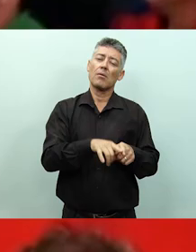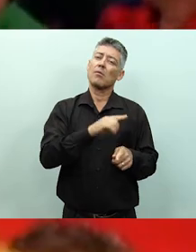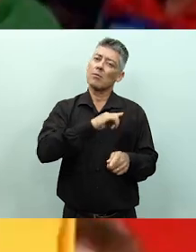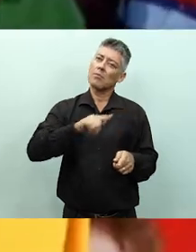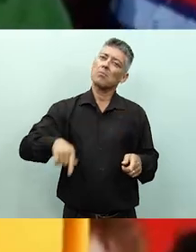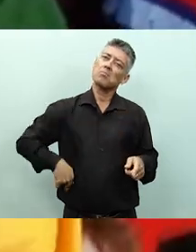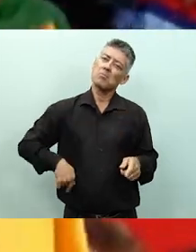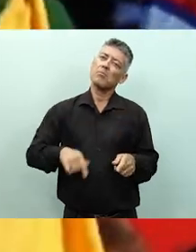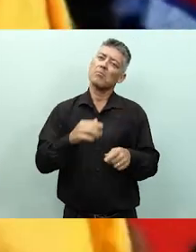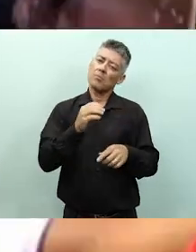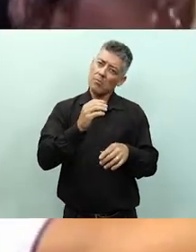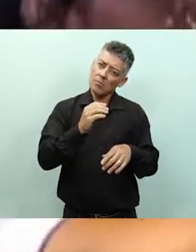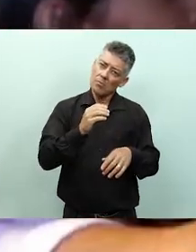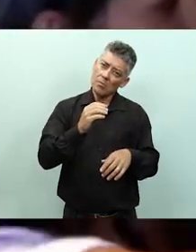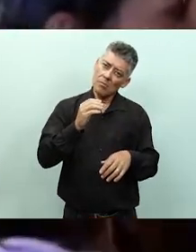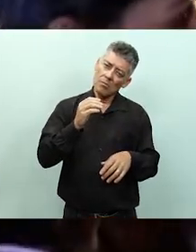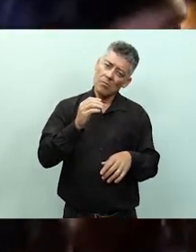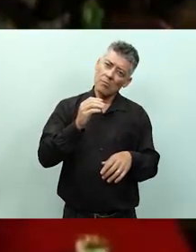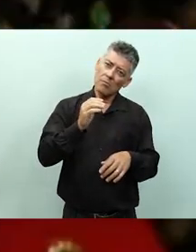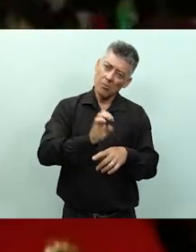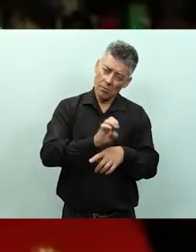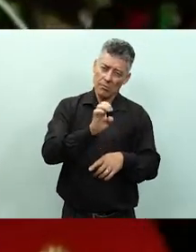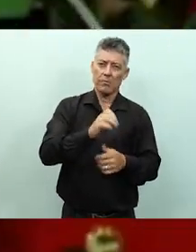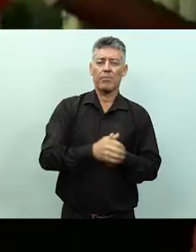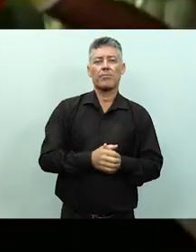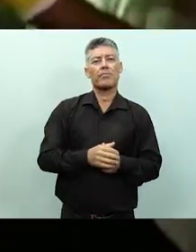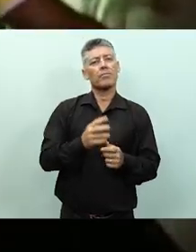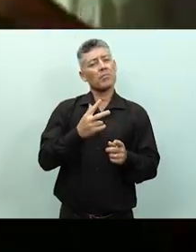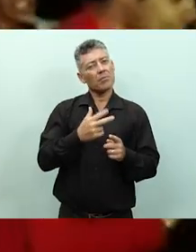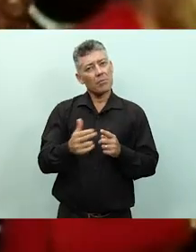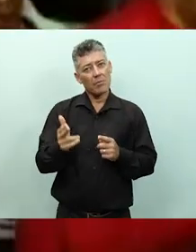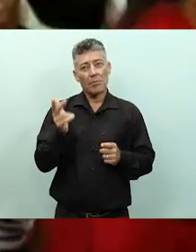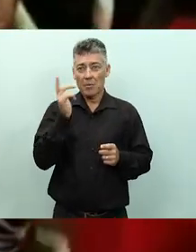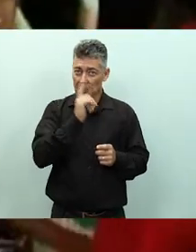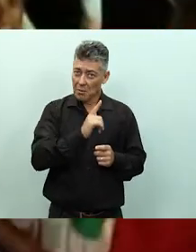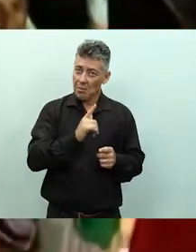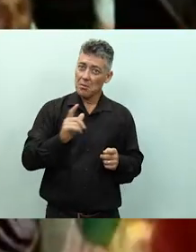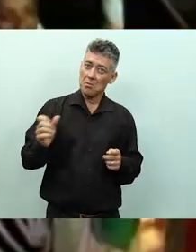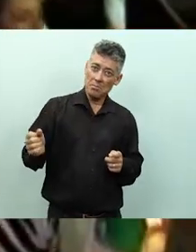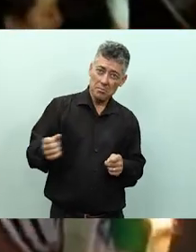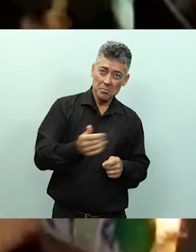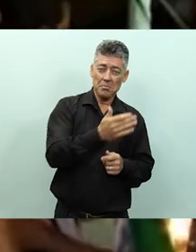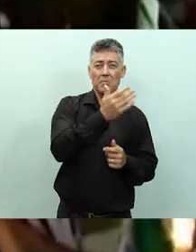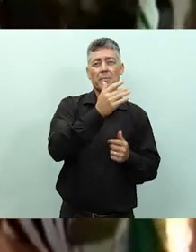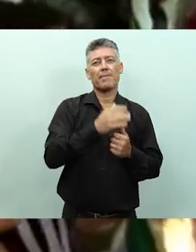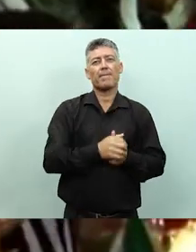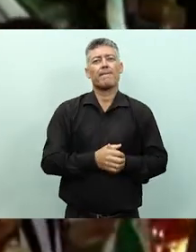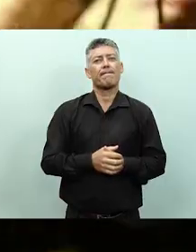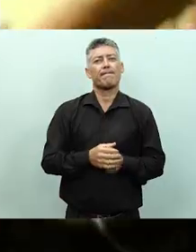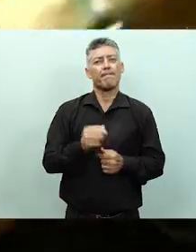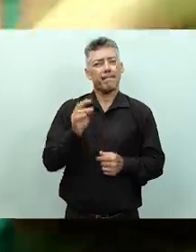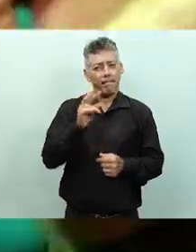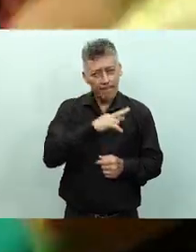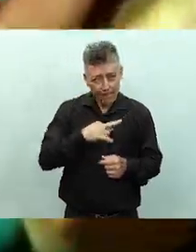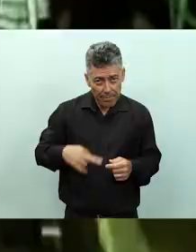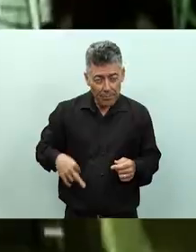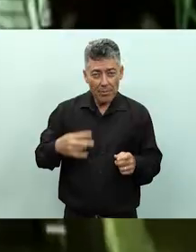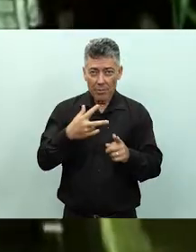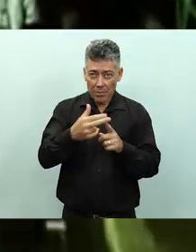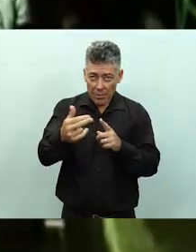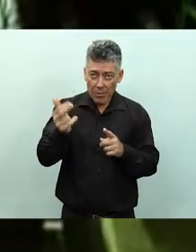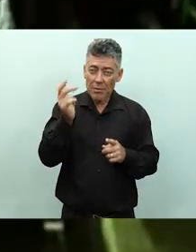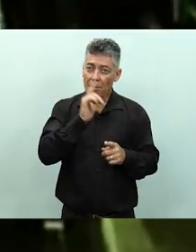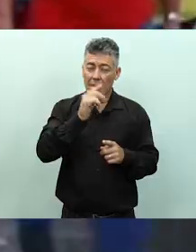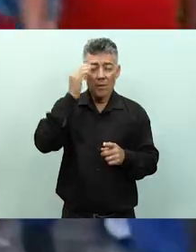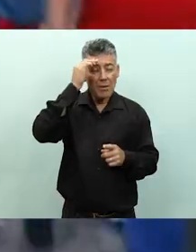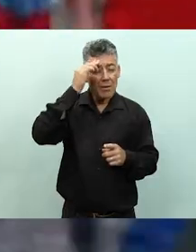estado. Filme é a vitória da gente, vendo o sonho renascer. Filme é a vitória da gente, vendo